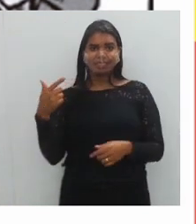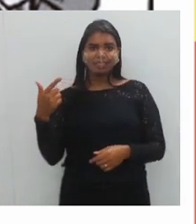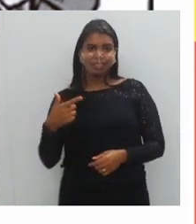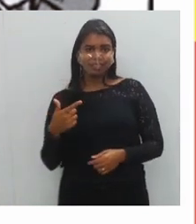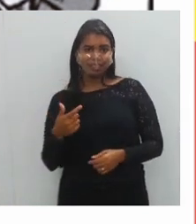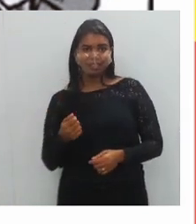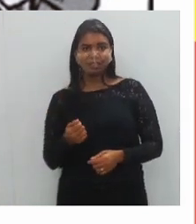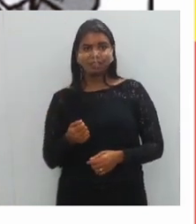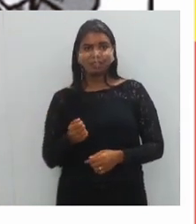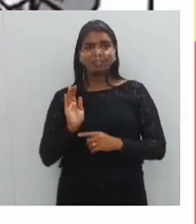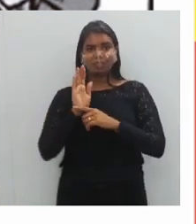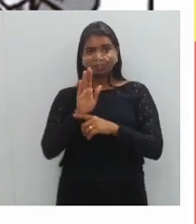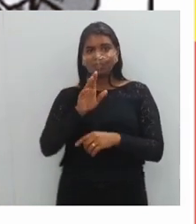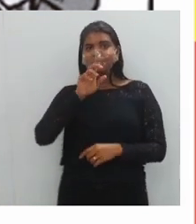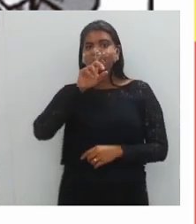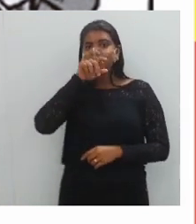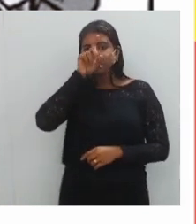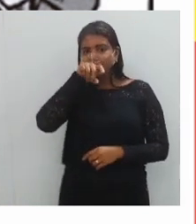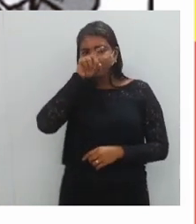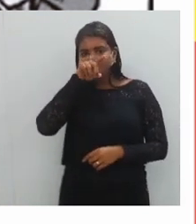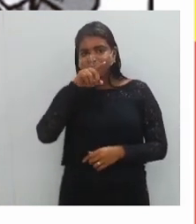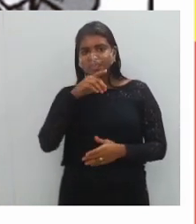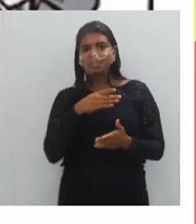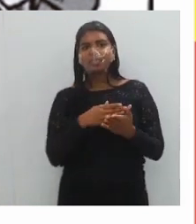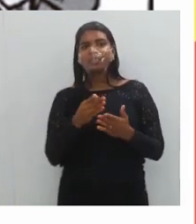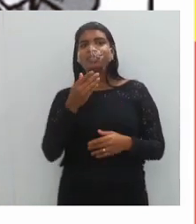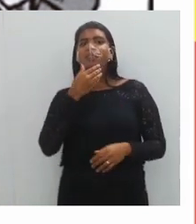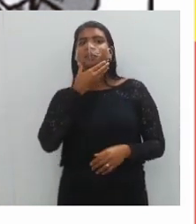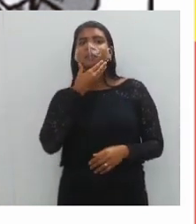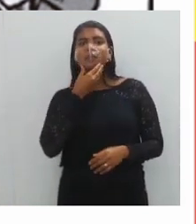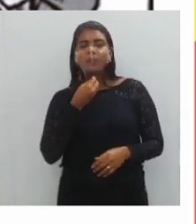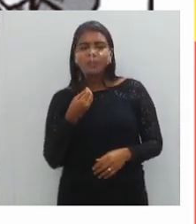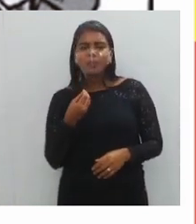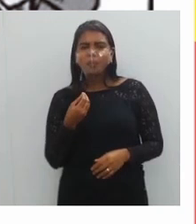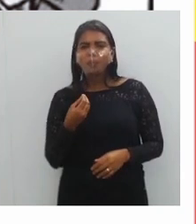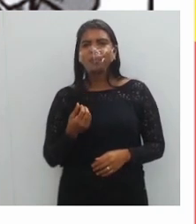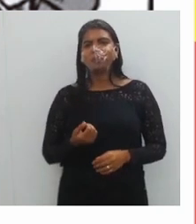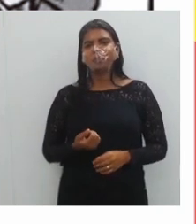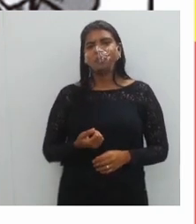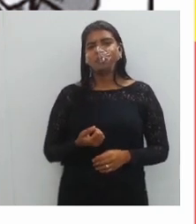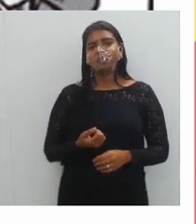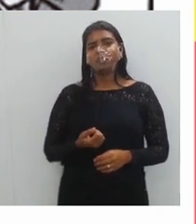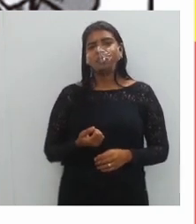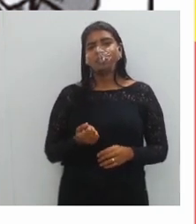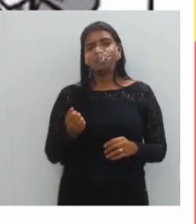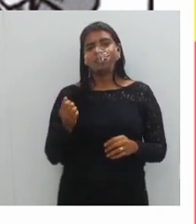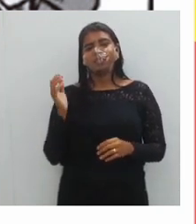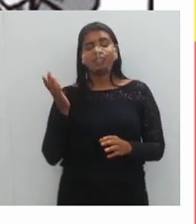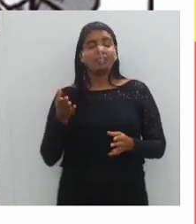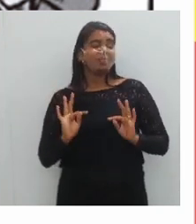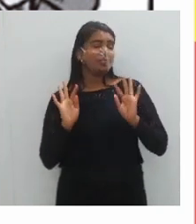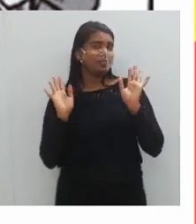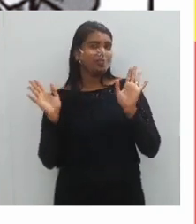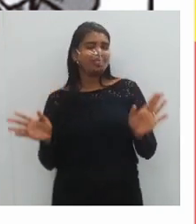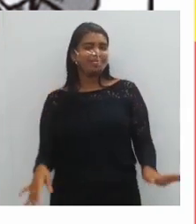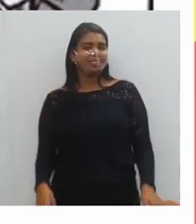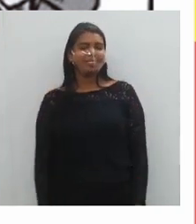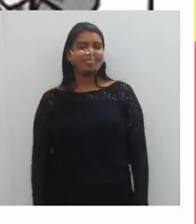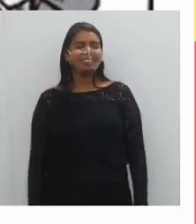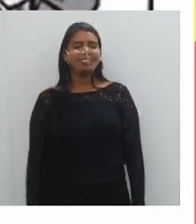quadrinho aparece a bruxa inicial com esse homem. E aí o homem diz assim, questão de técnica, né?